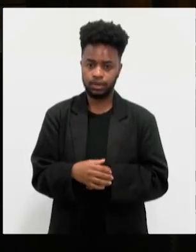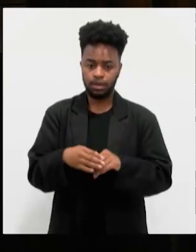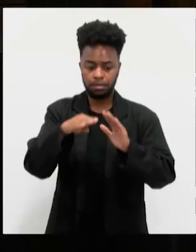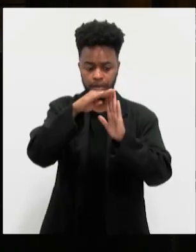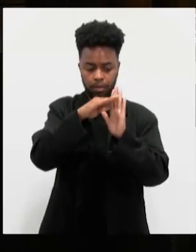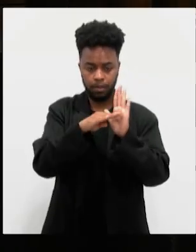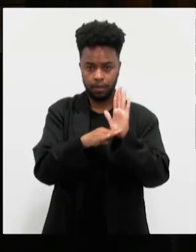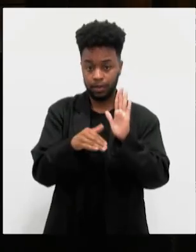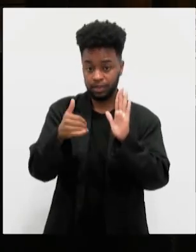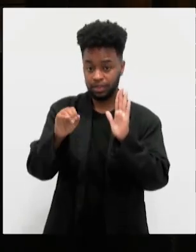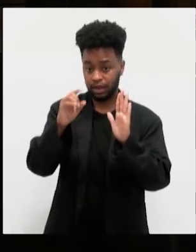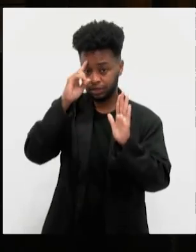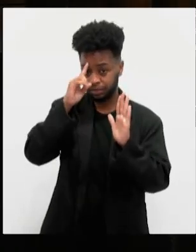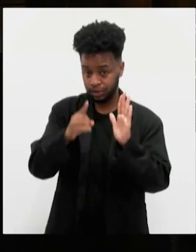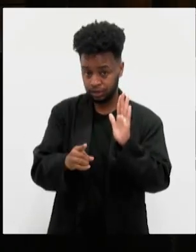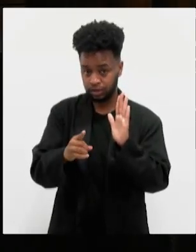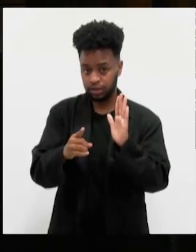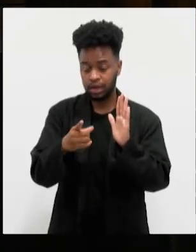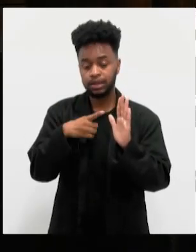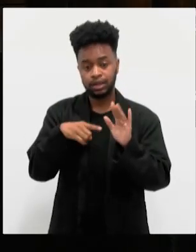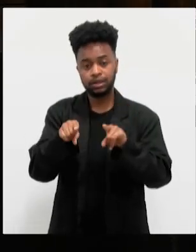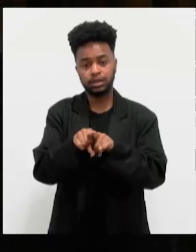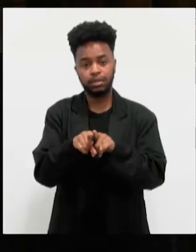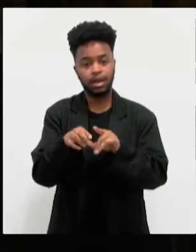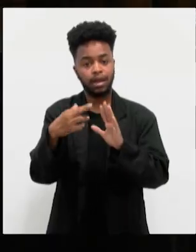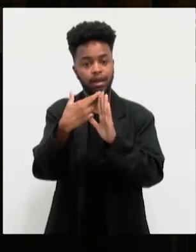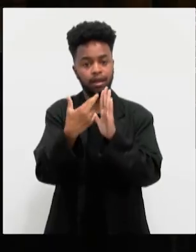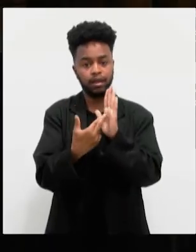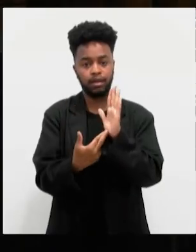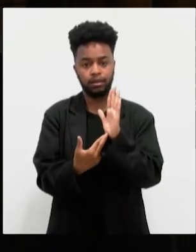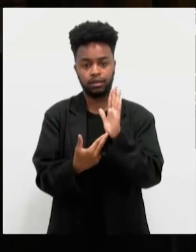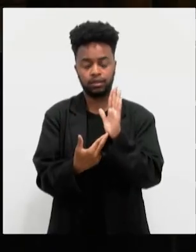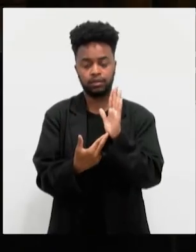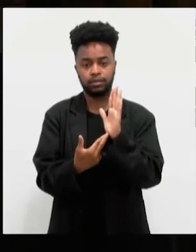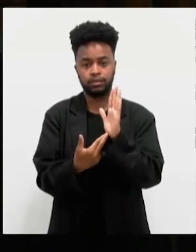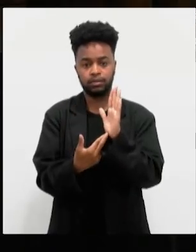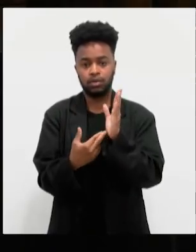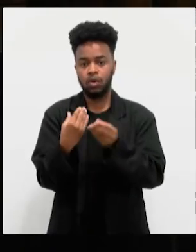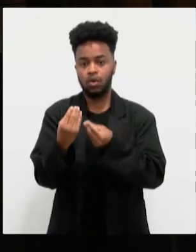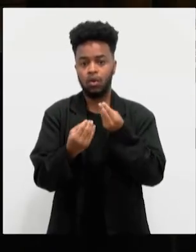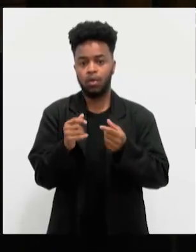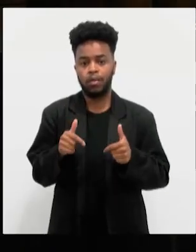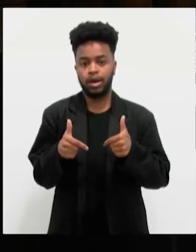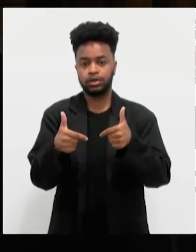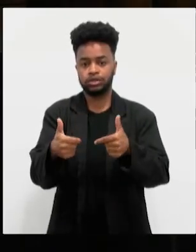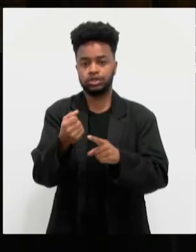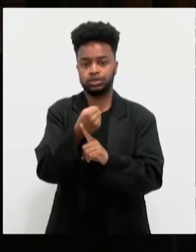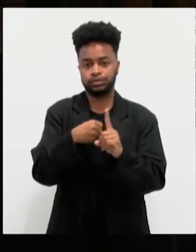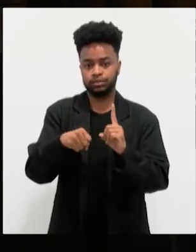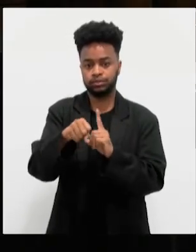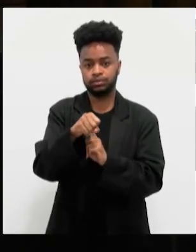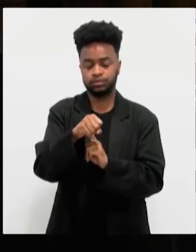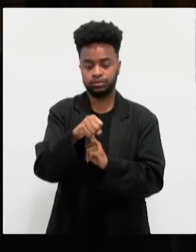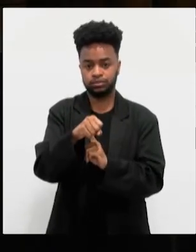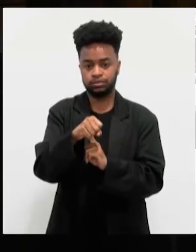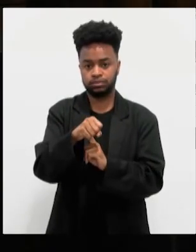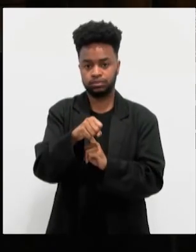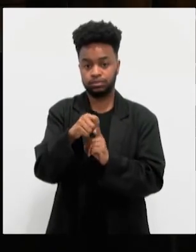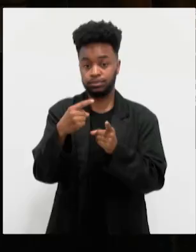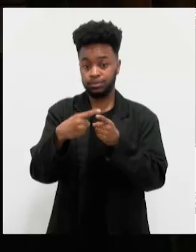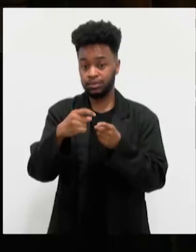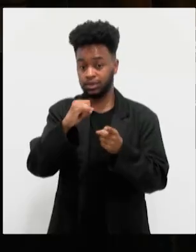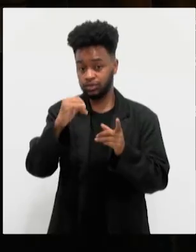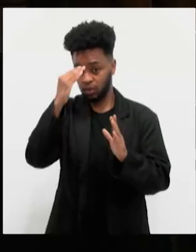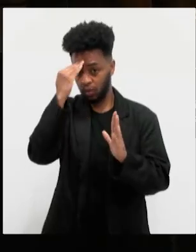mandamentos, também é um protocolo de boa convivência. Quem se cumprir os